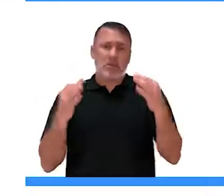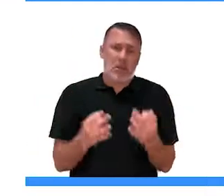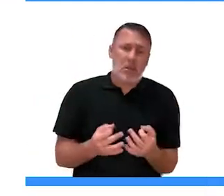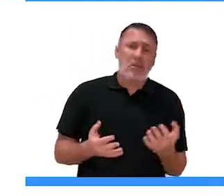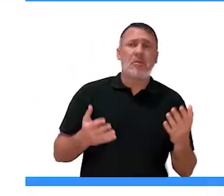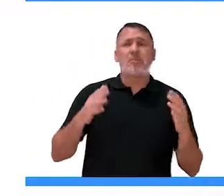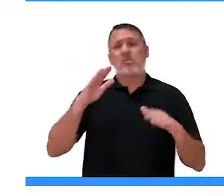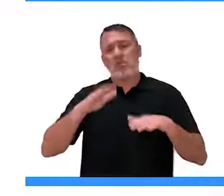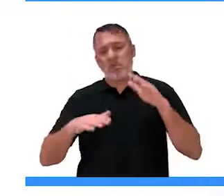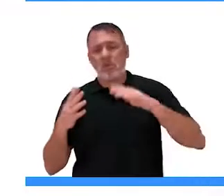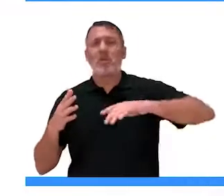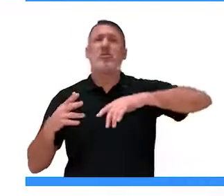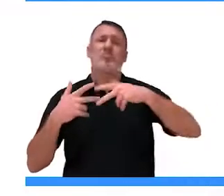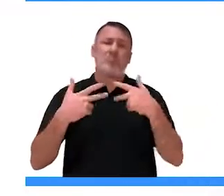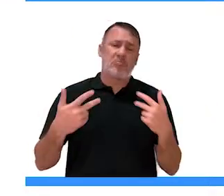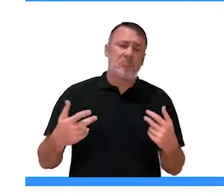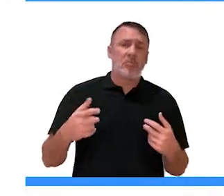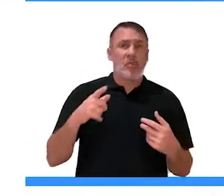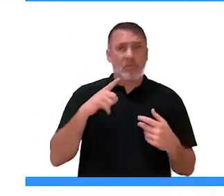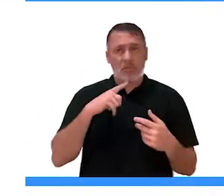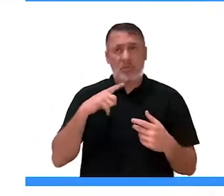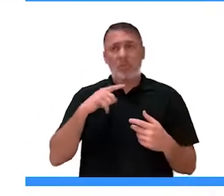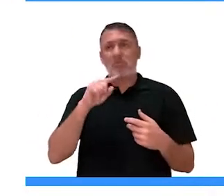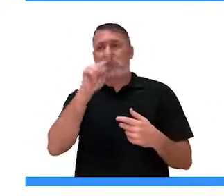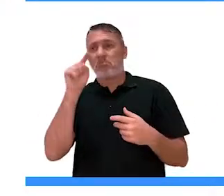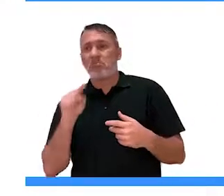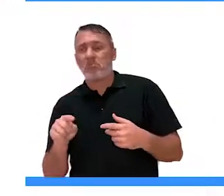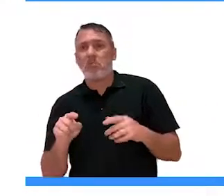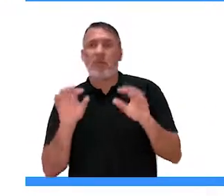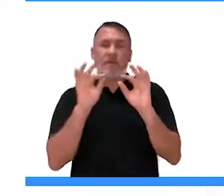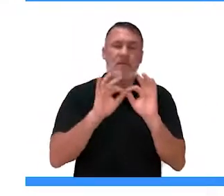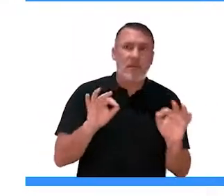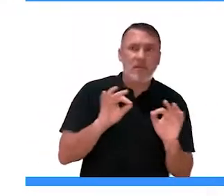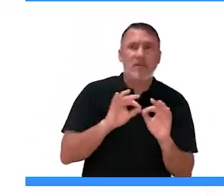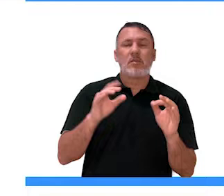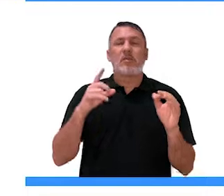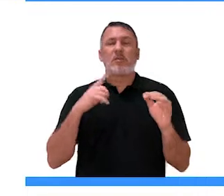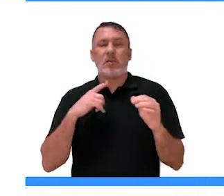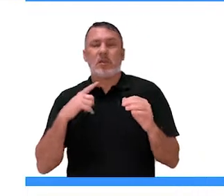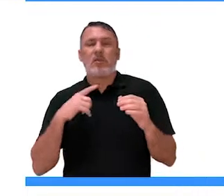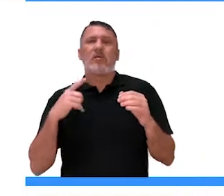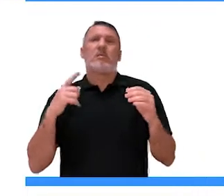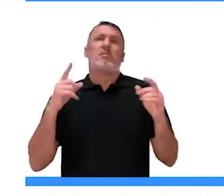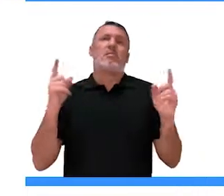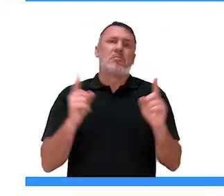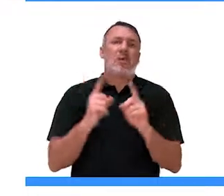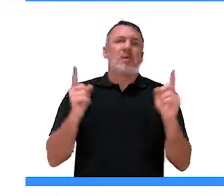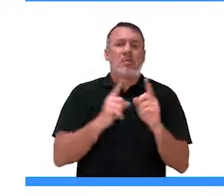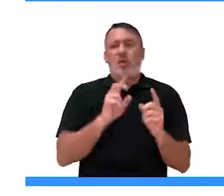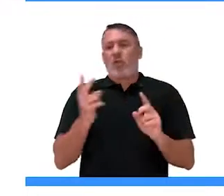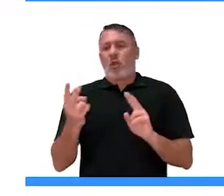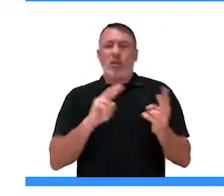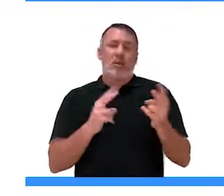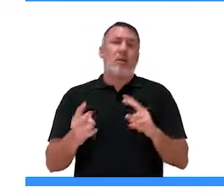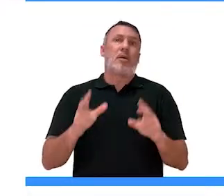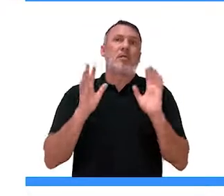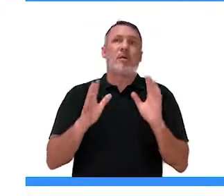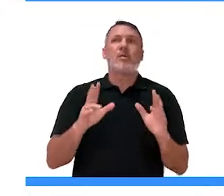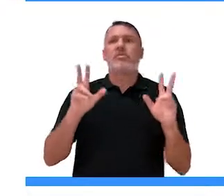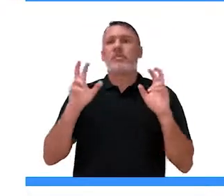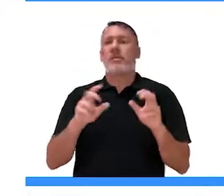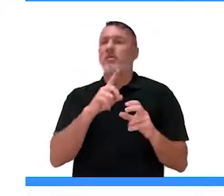como assim a gente pode observar na C, a organização interrogativa da frase, né, que ela tá, a interrogativa pode ser invertida, mas